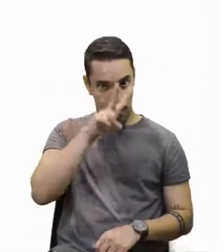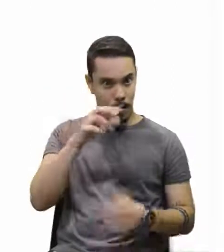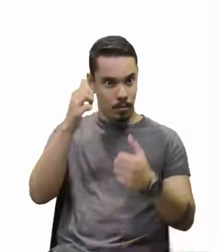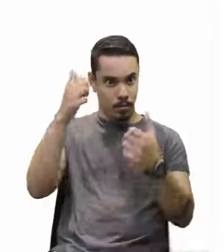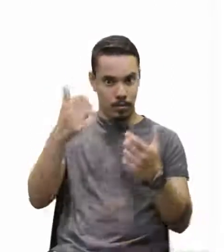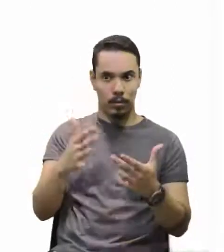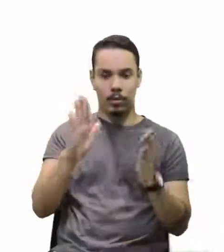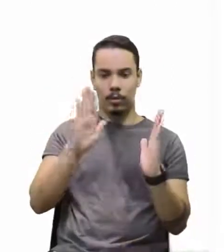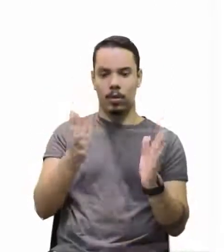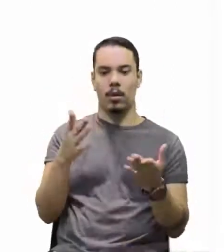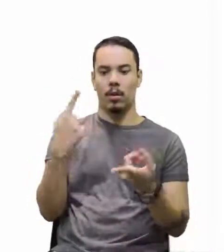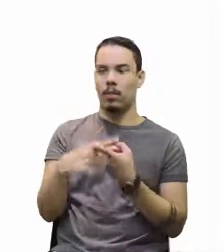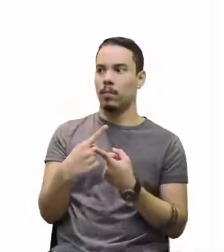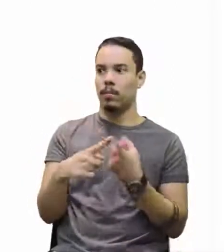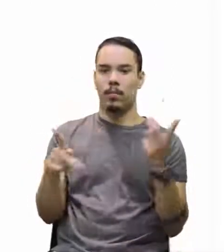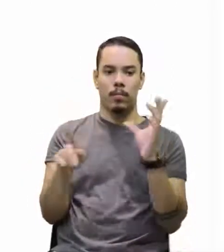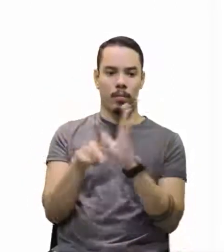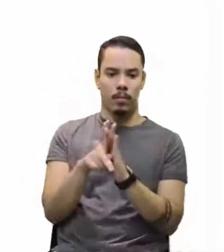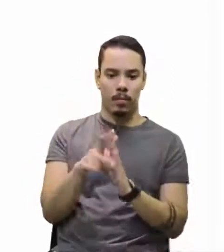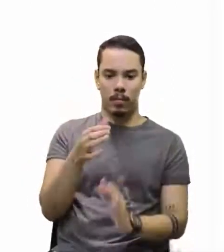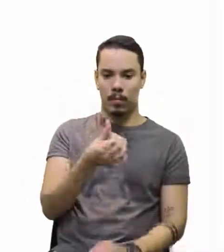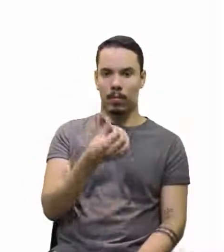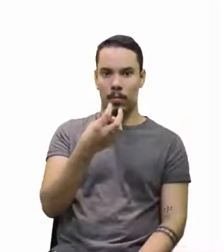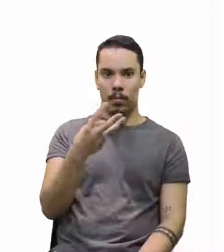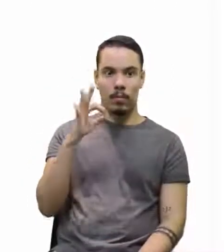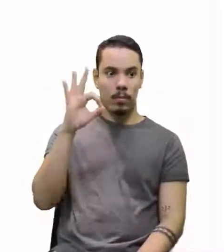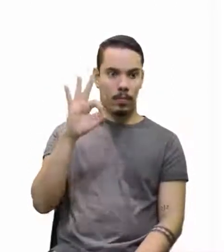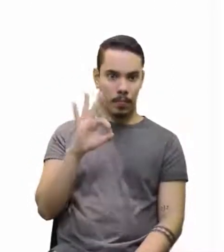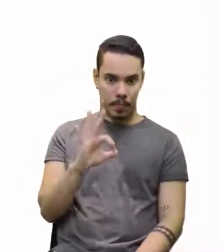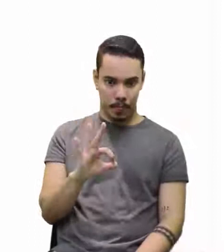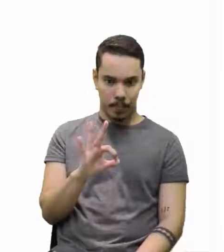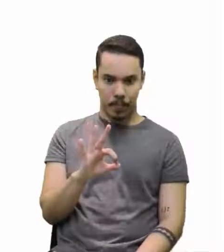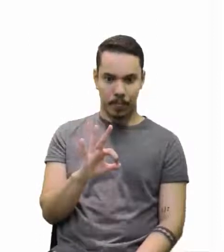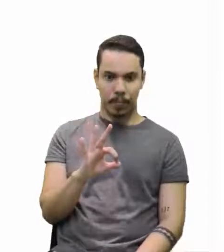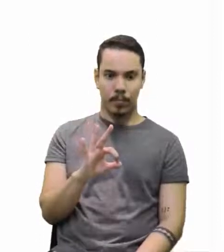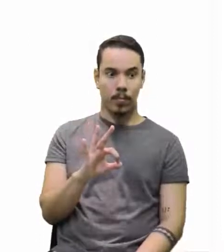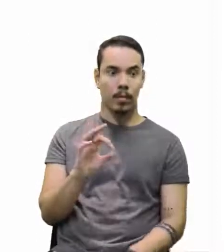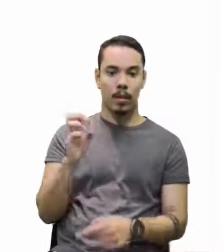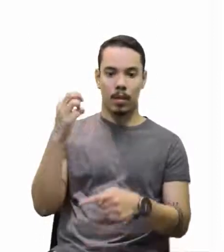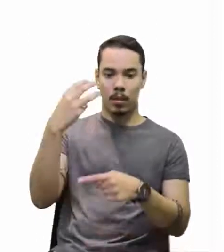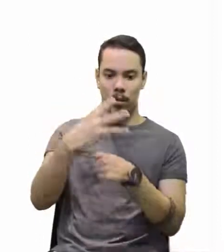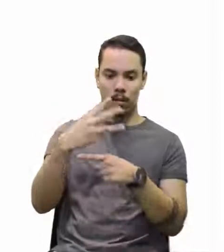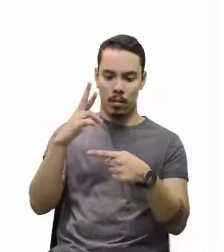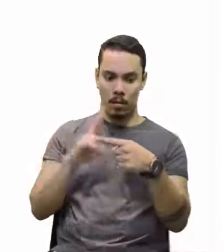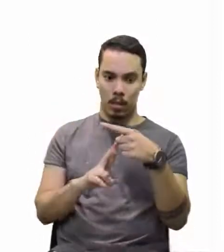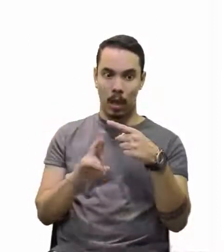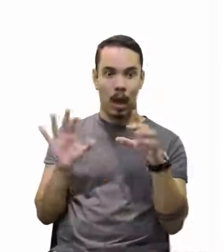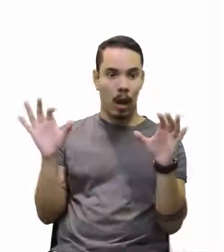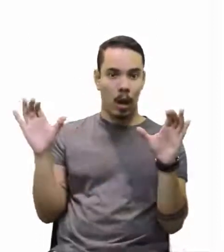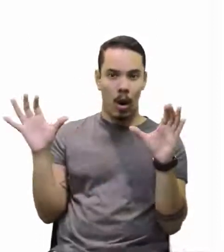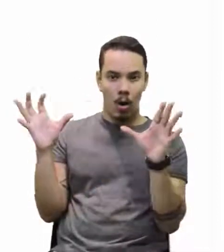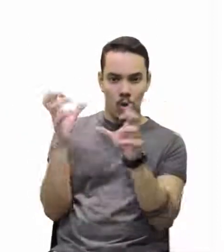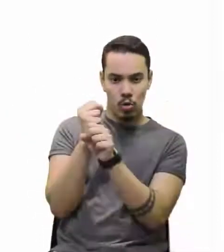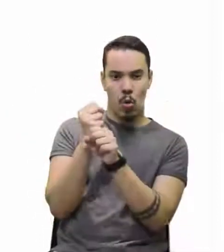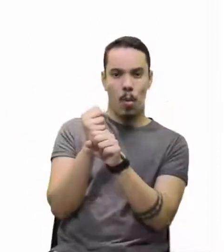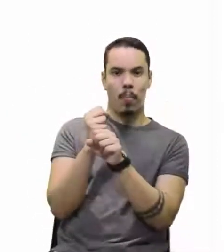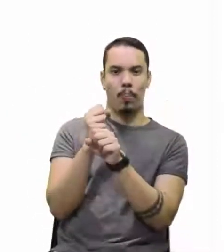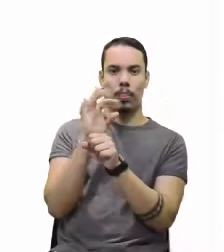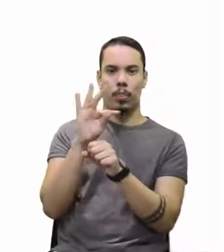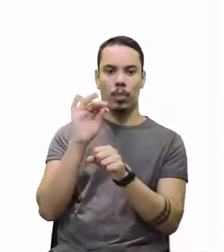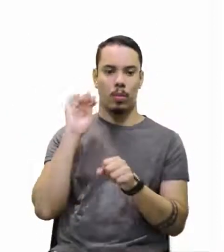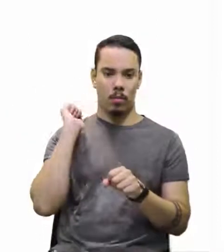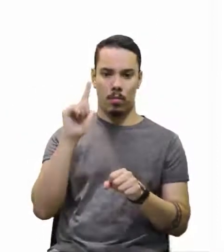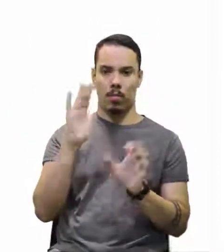63% da corrente. E sobre R é a corrente total, né? Nós já vimos aí nas